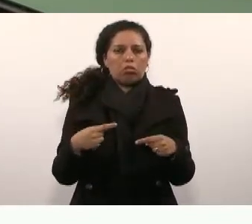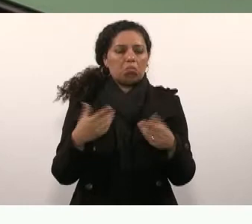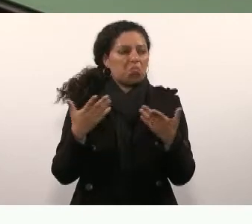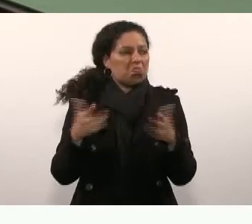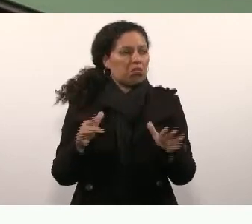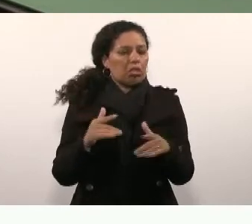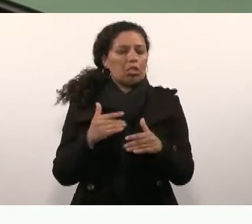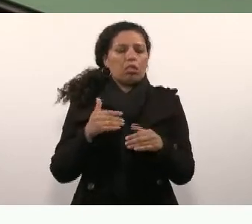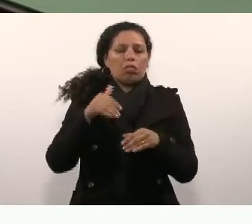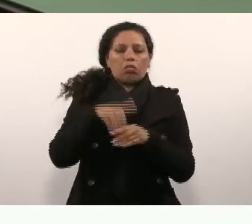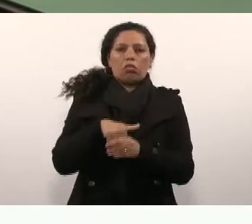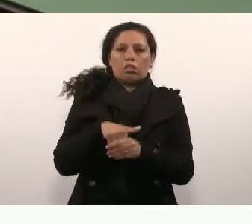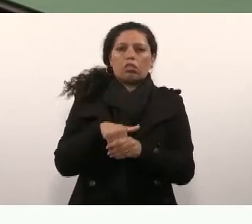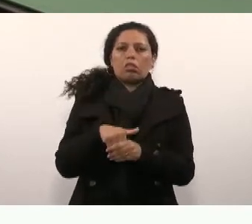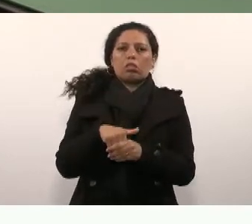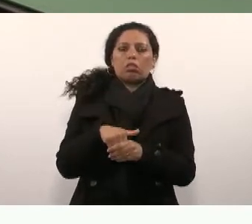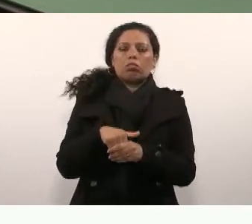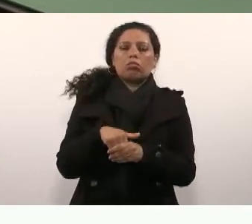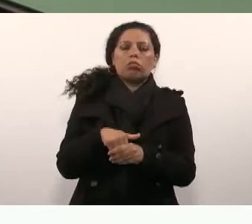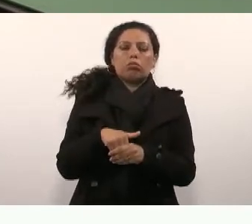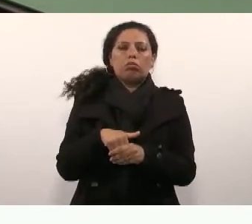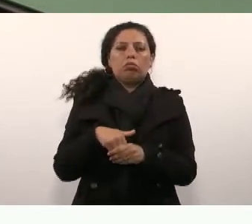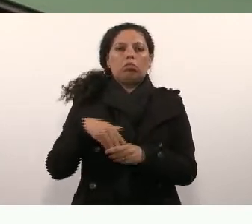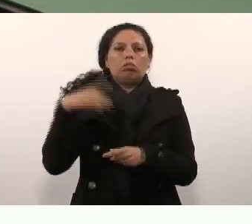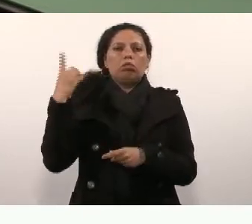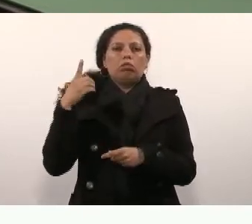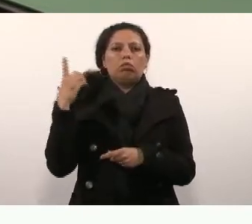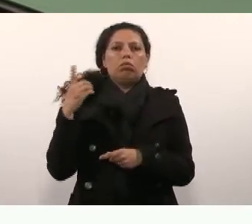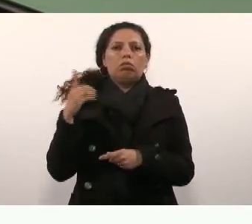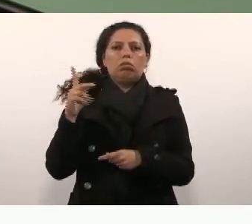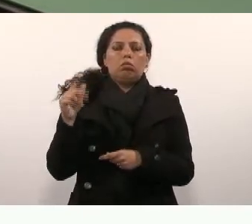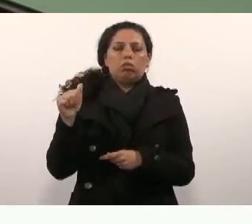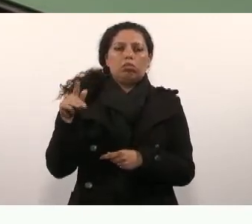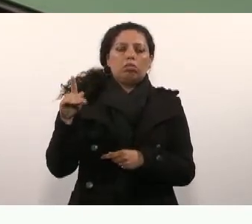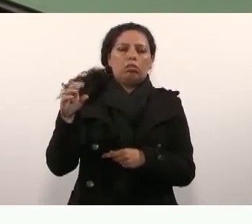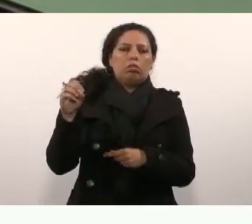queira discutir, em votação, como vota o deputado Thiago Pampolha?